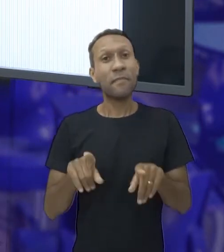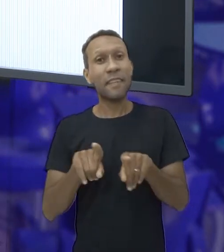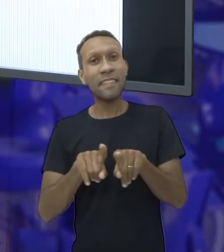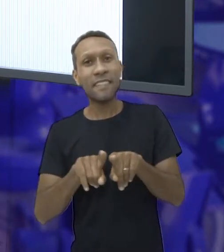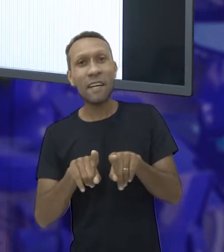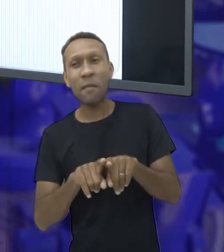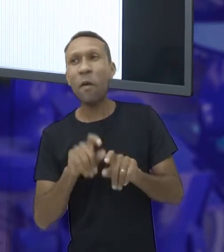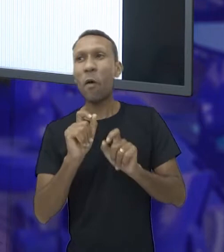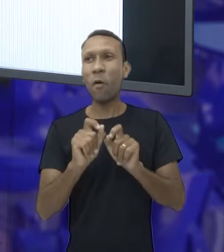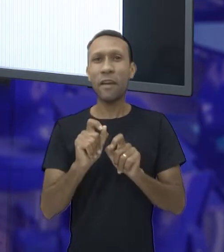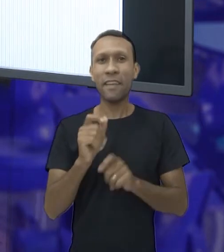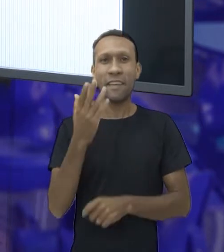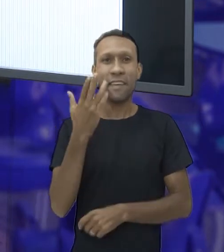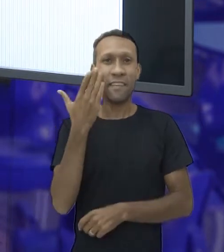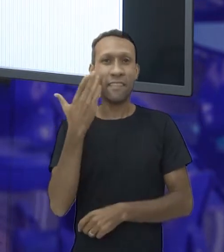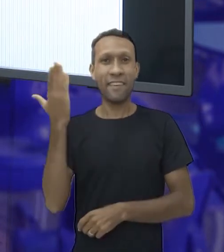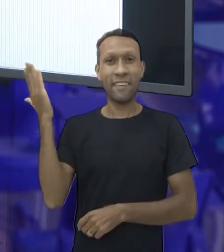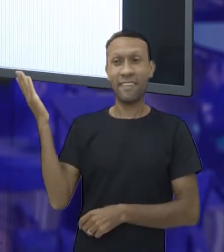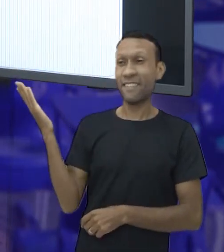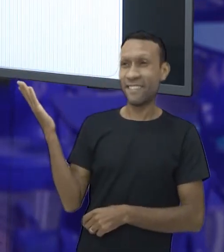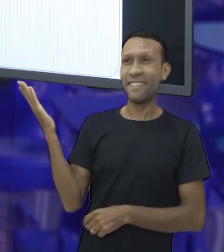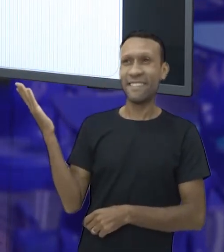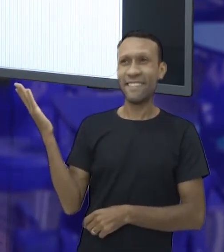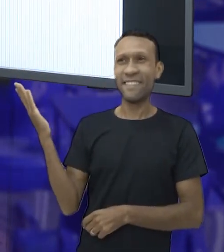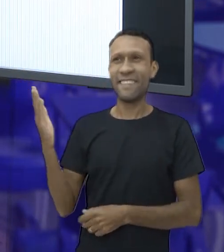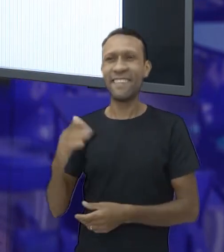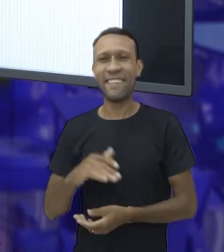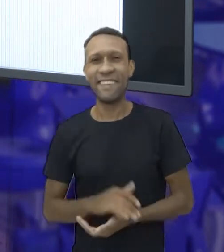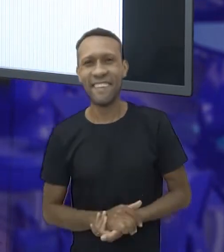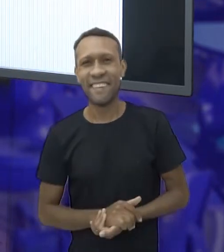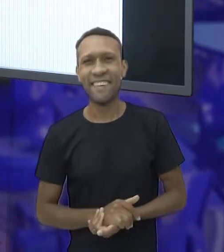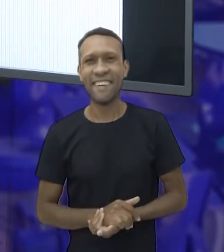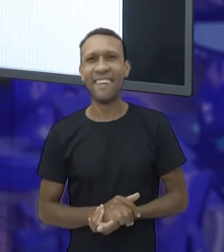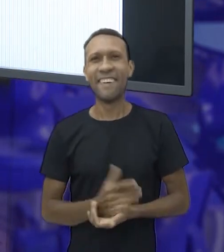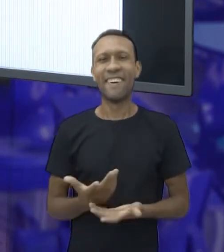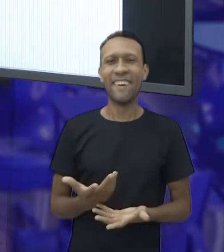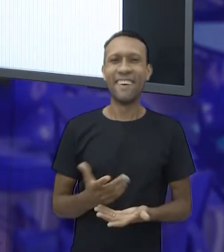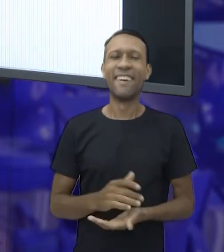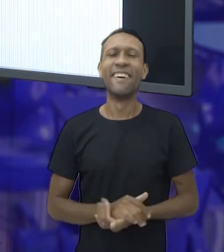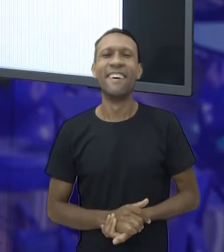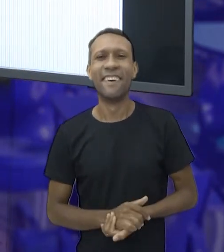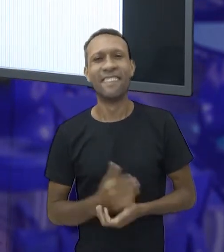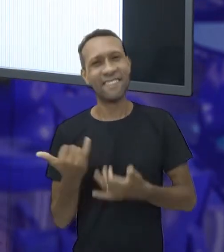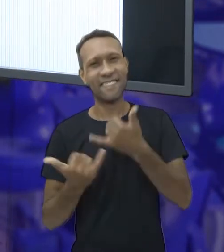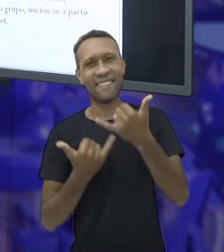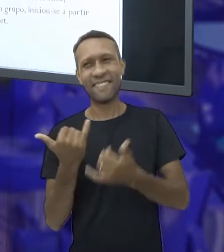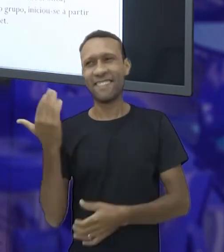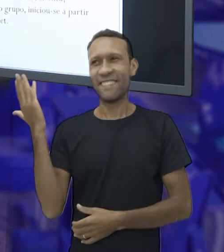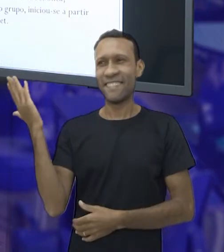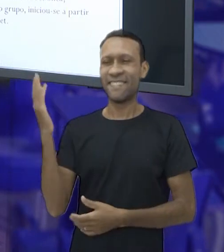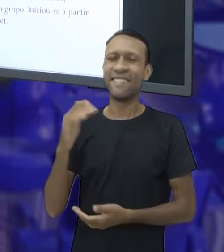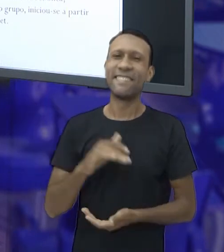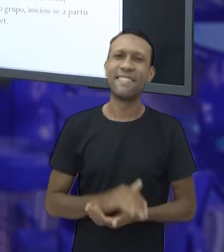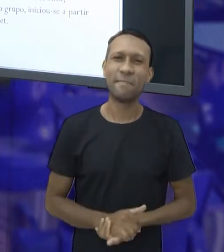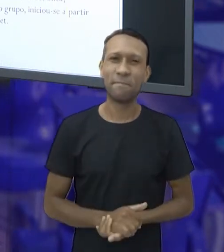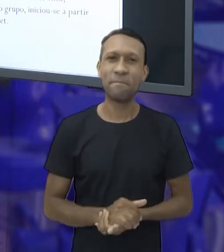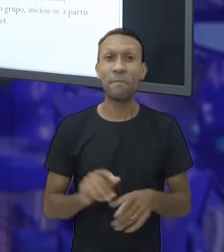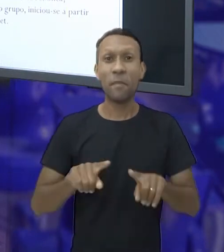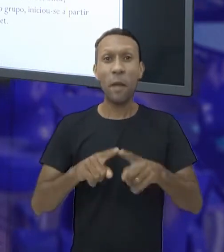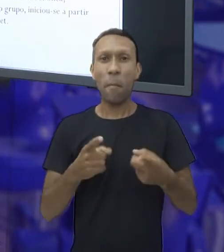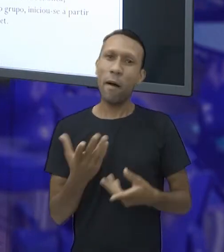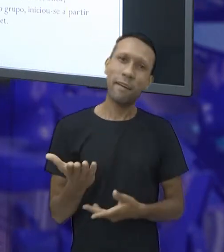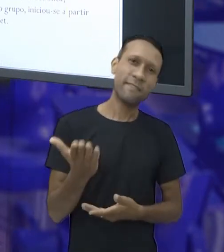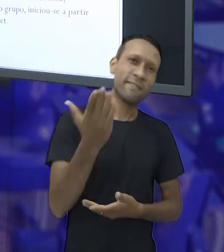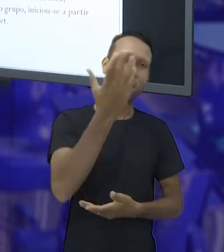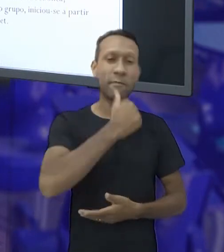né, aqui o professor Aldo está aqui, né, em Hollywood também, né, o colecionador de bonecos do Toy Story 2. Mas vamos para a